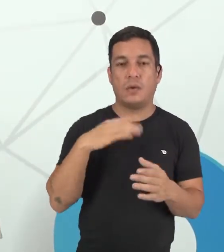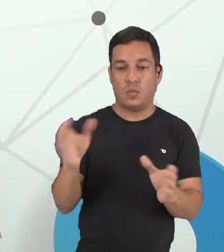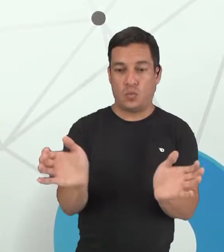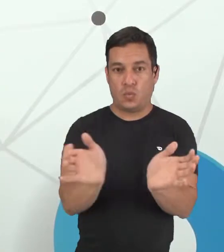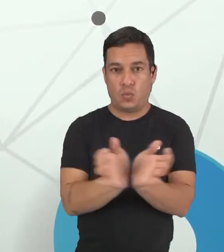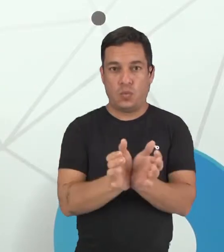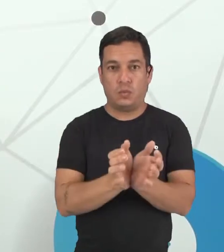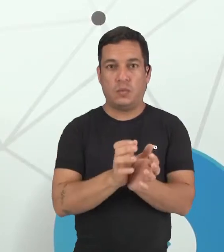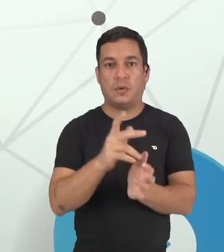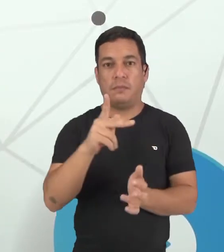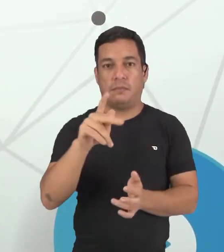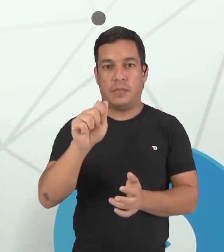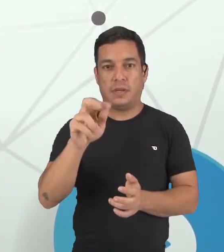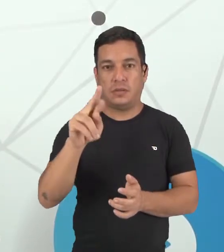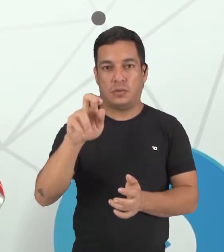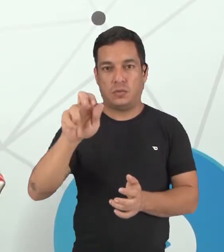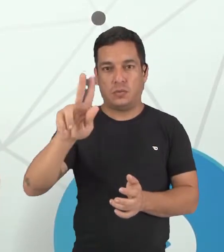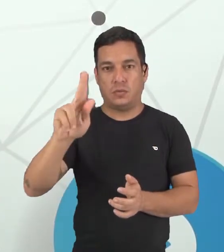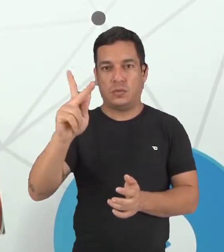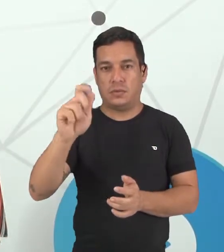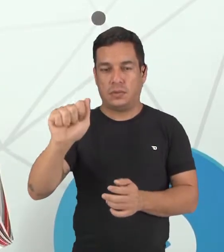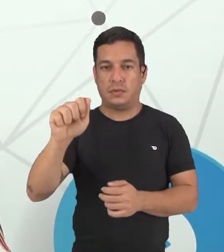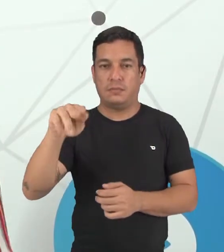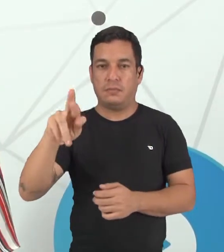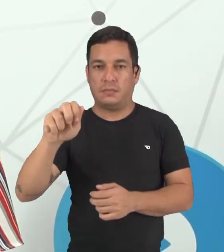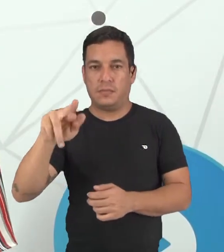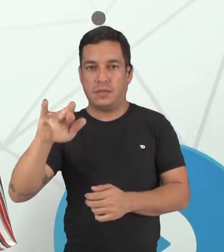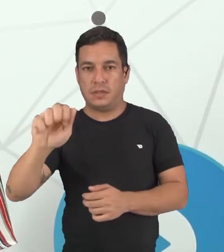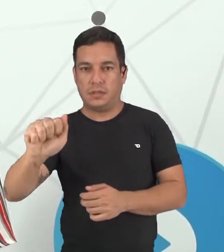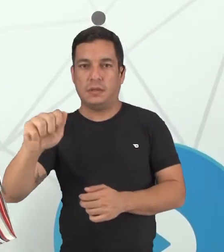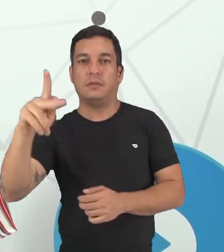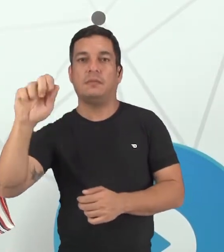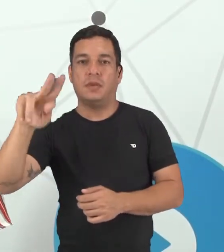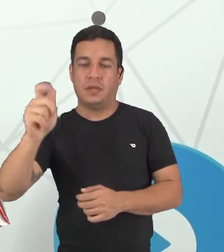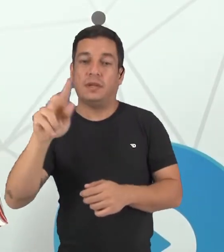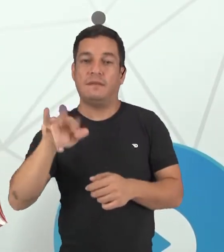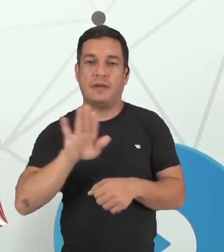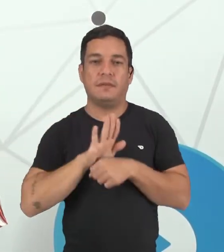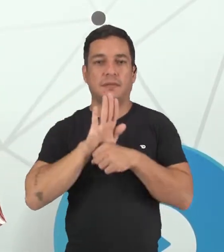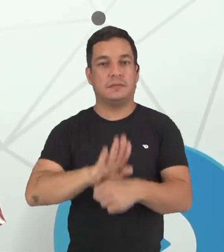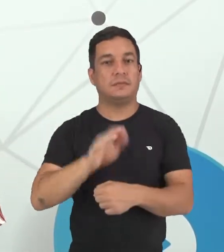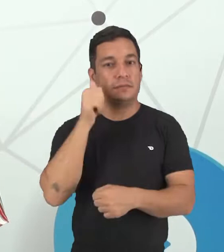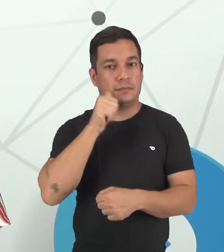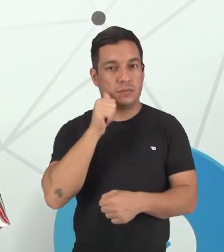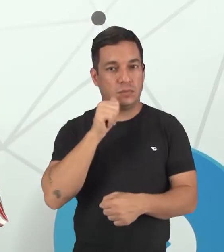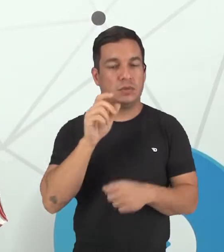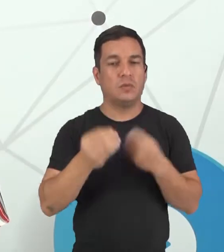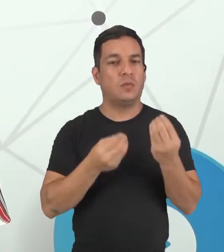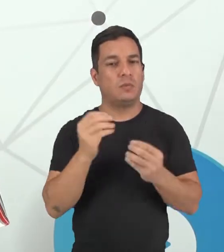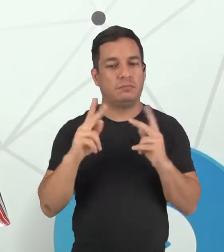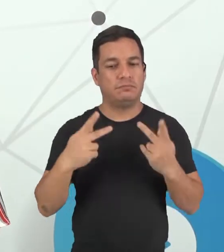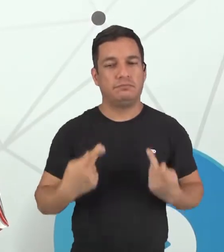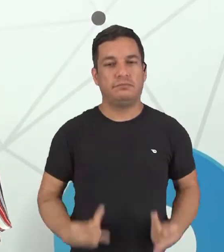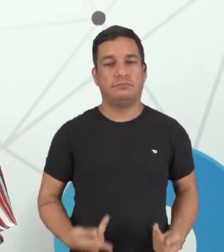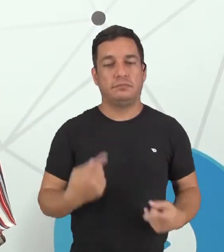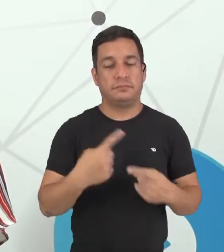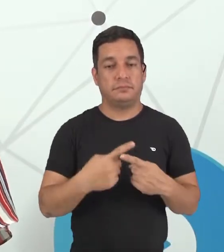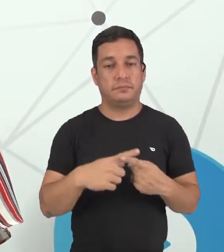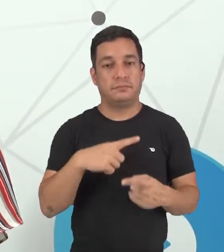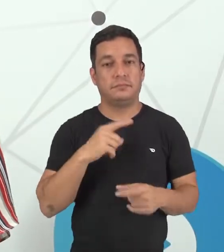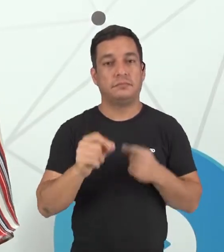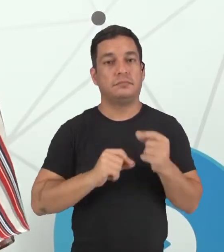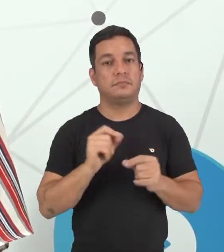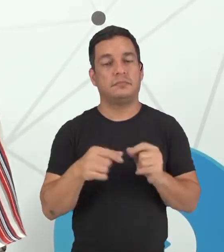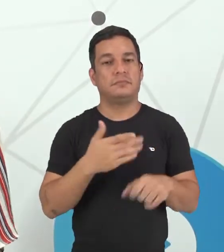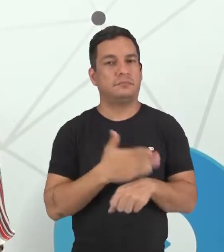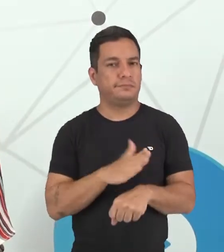falei para vocês, que é a Patrulha Maria da Penha, ela que vai fazer esse atendimento para a mulher de uma forma mais humanizada, porque eles